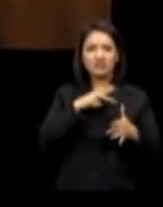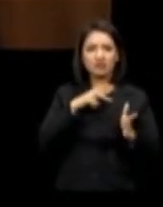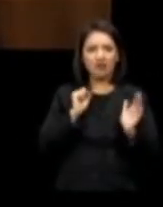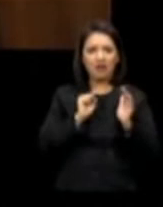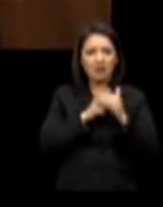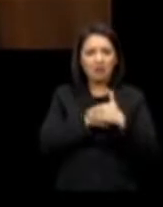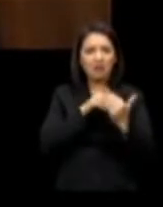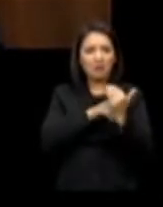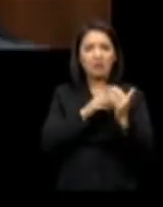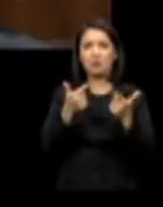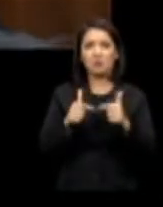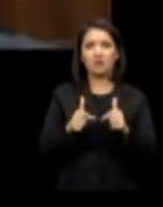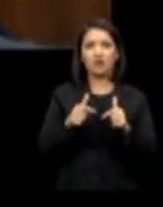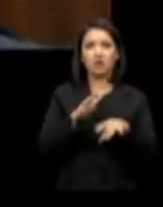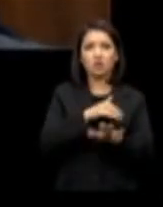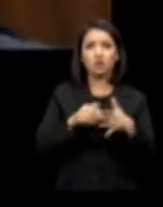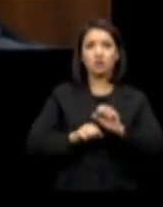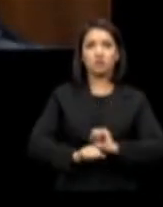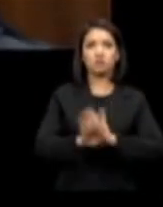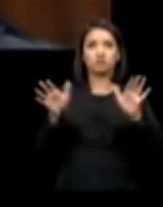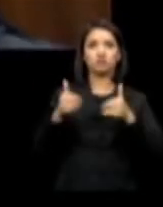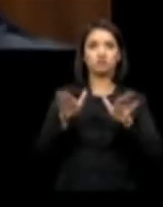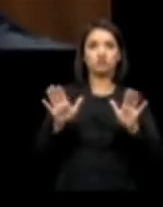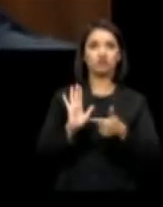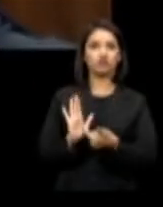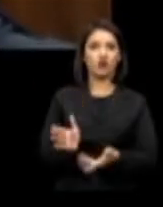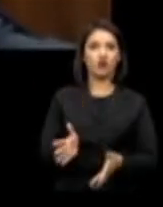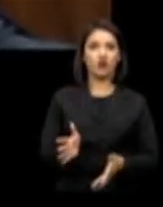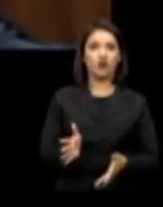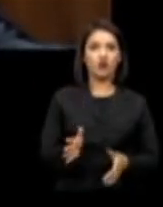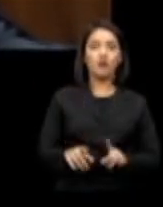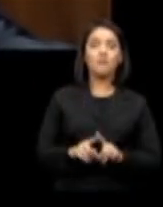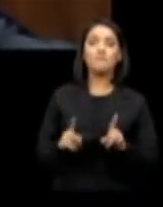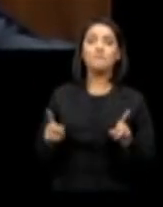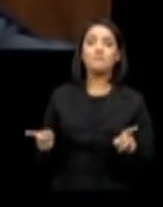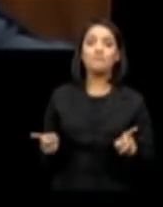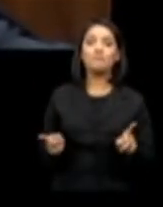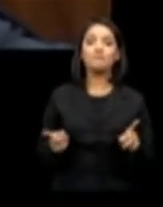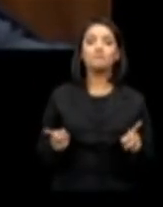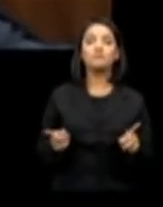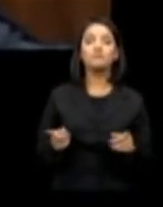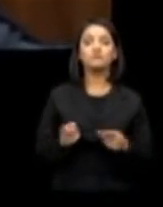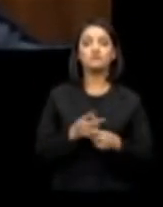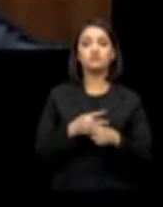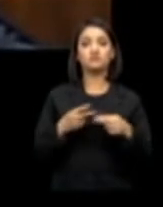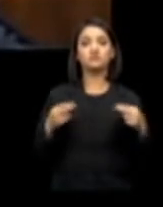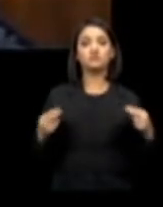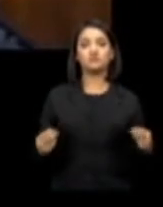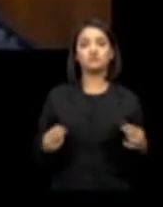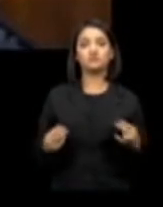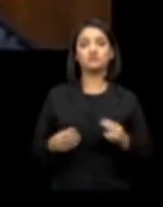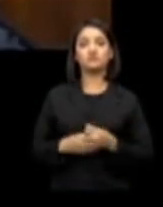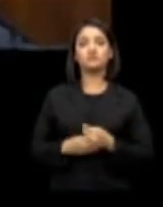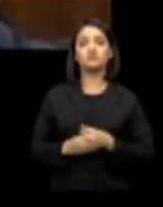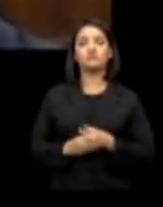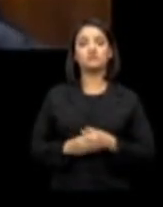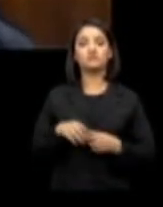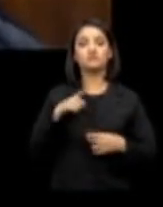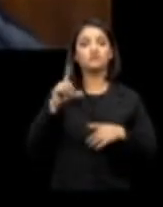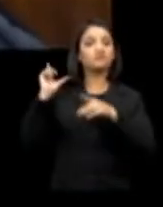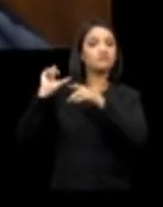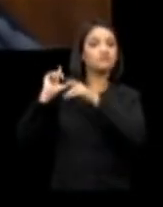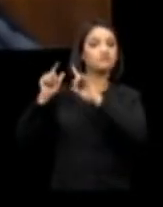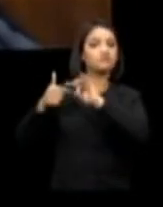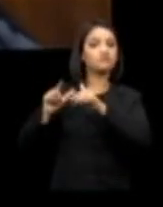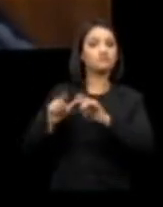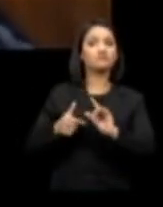a todas essas experiências históricas que estruturam a tradição da Judicial Review, assento